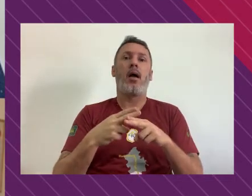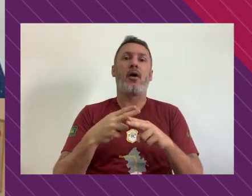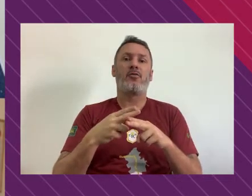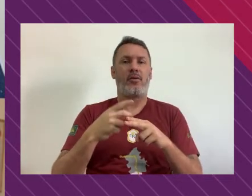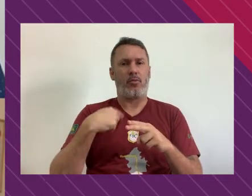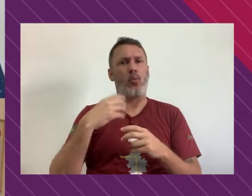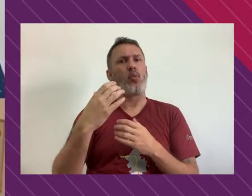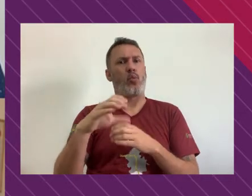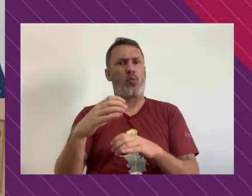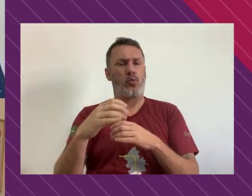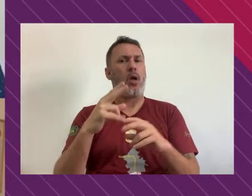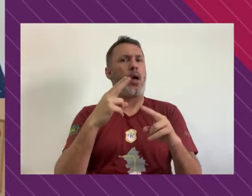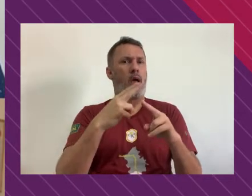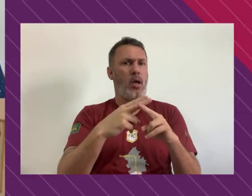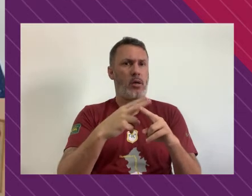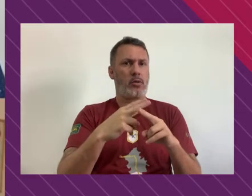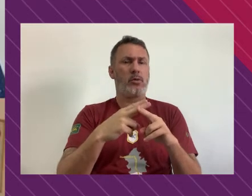empresas